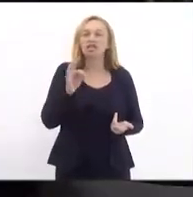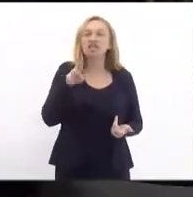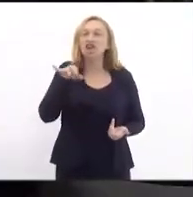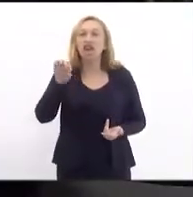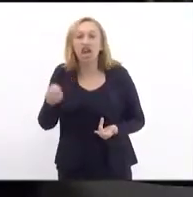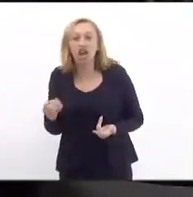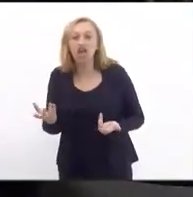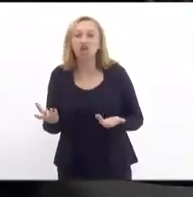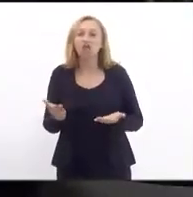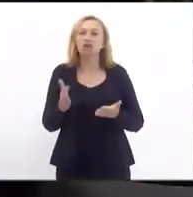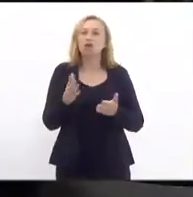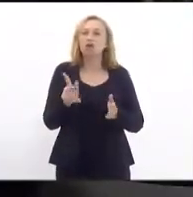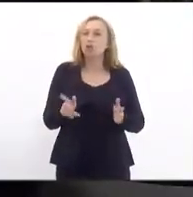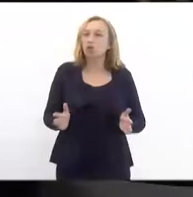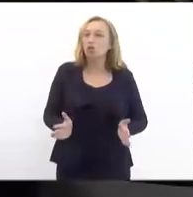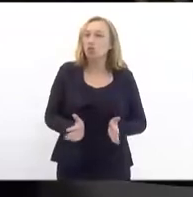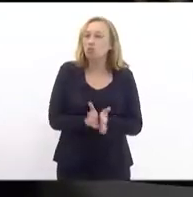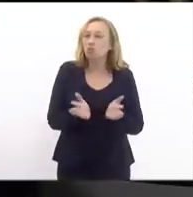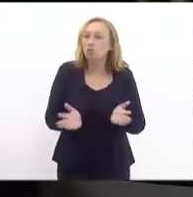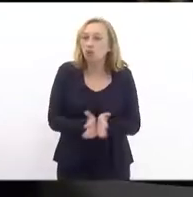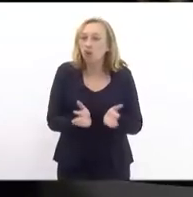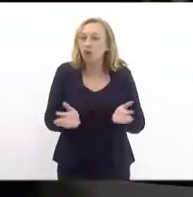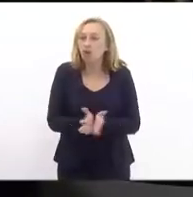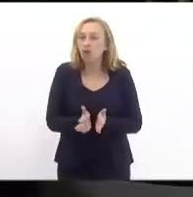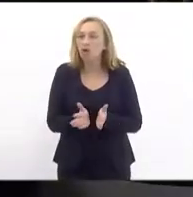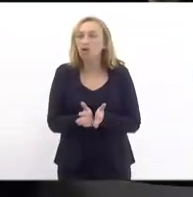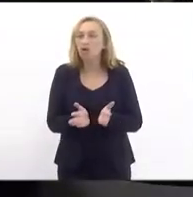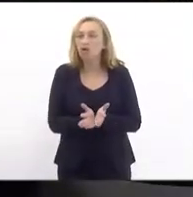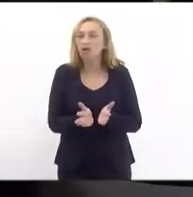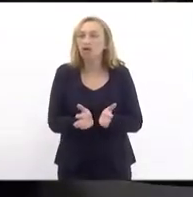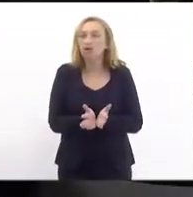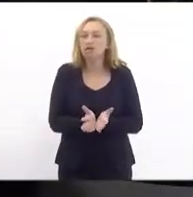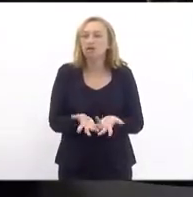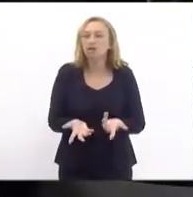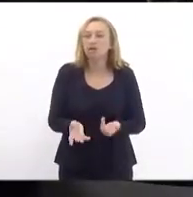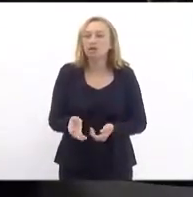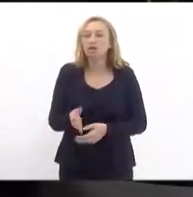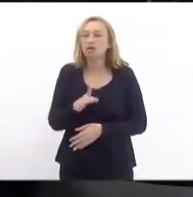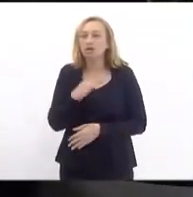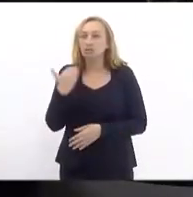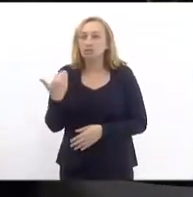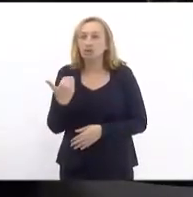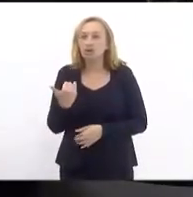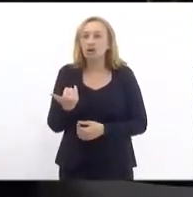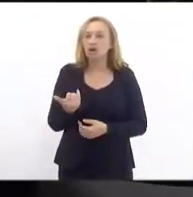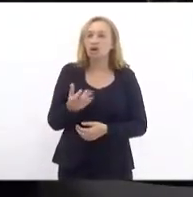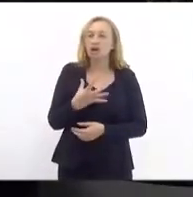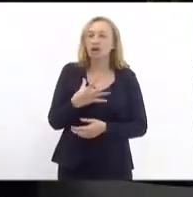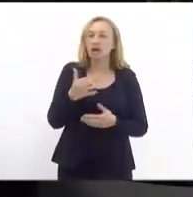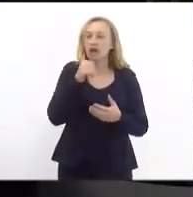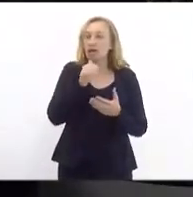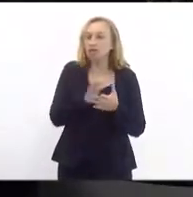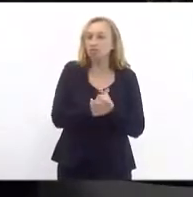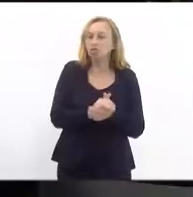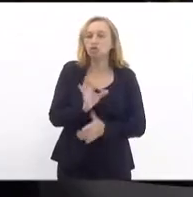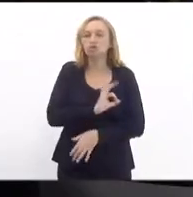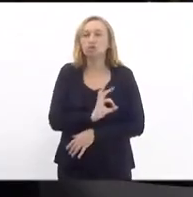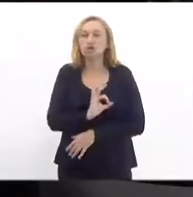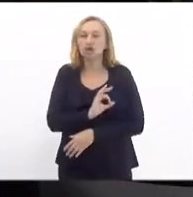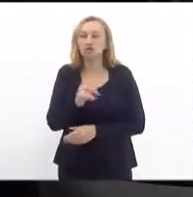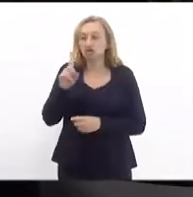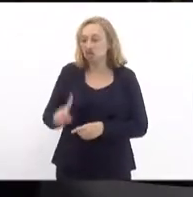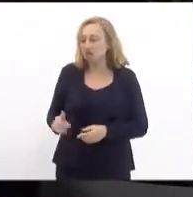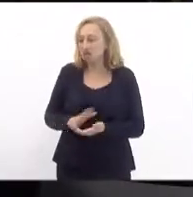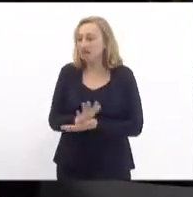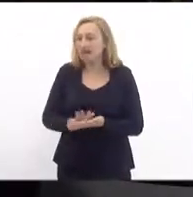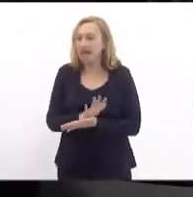triênio. O pobre coitado do que morre em serviço do policial, a sua pensionista não tem direito a nada, mas pensar de sair de